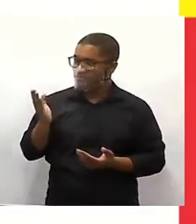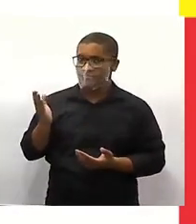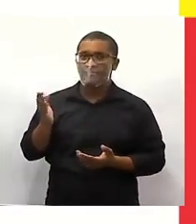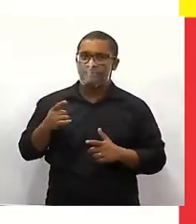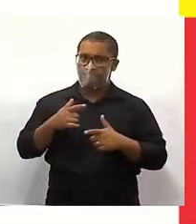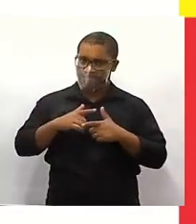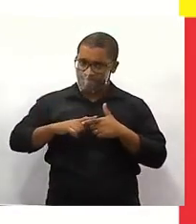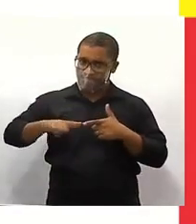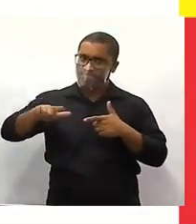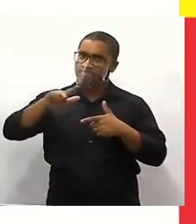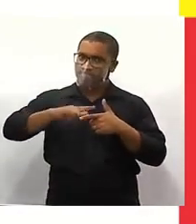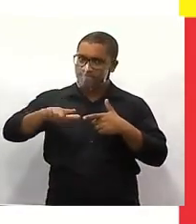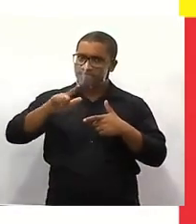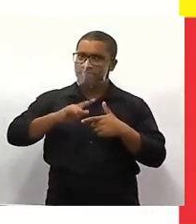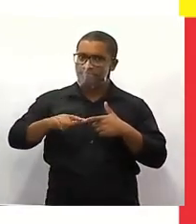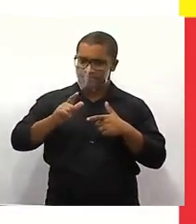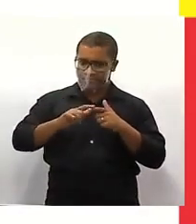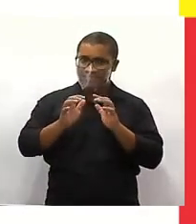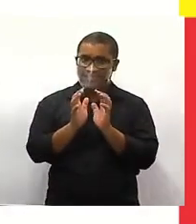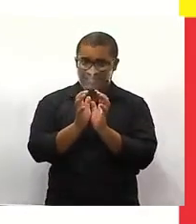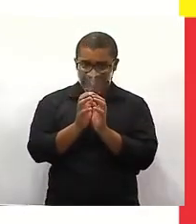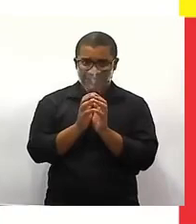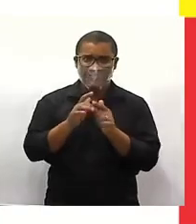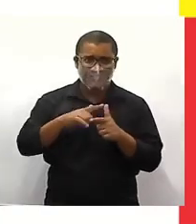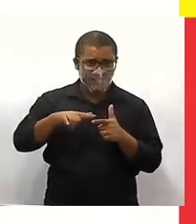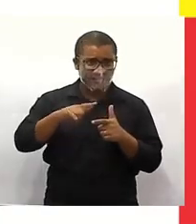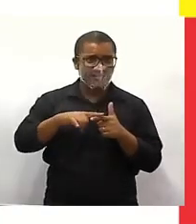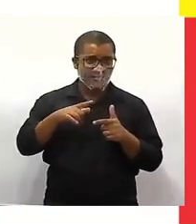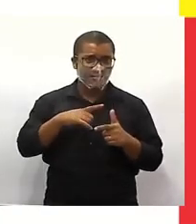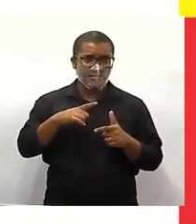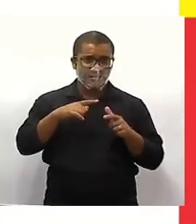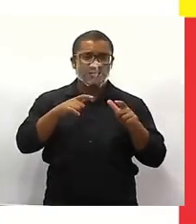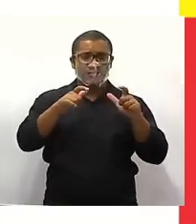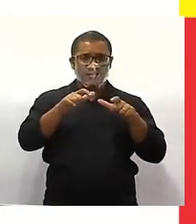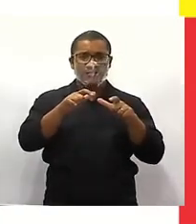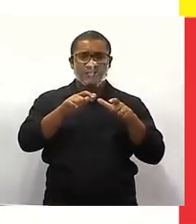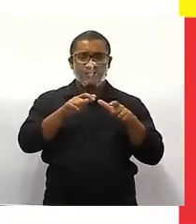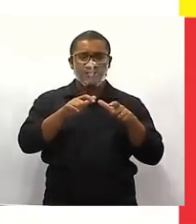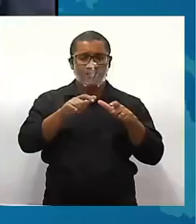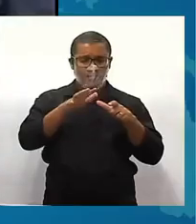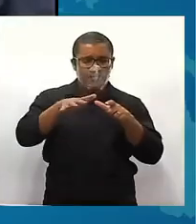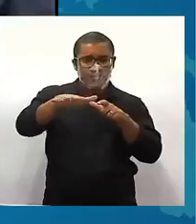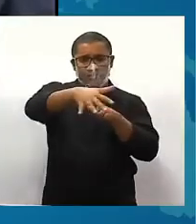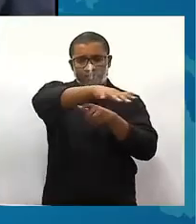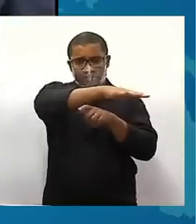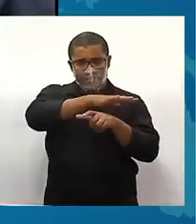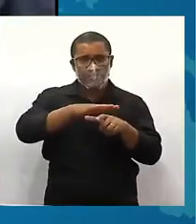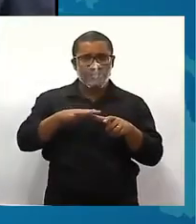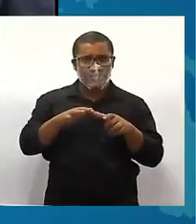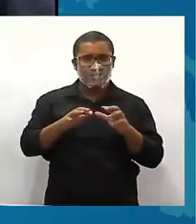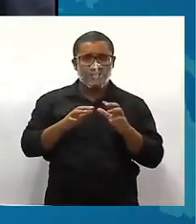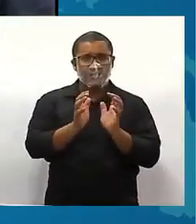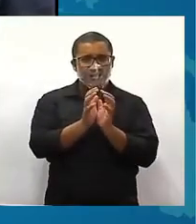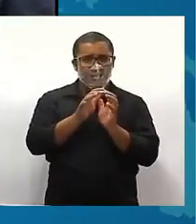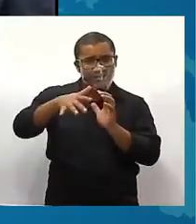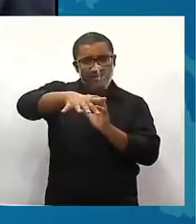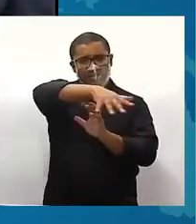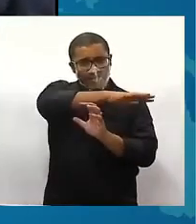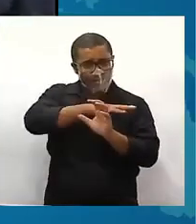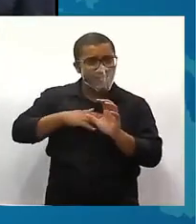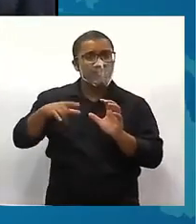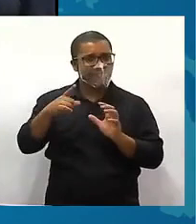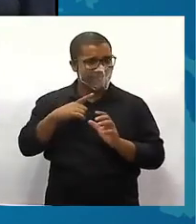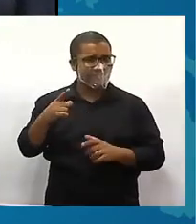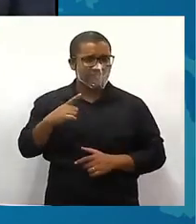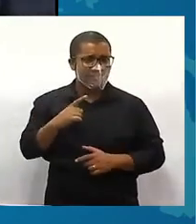muito sério na região do Recife, na região metropolitana, né, em razão da ocupação irregular. Então isso é um problema